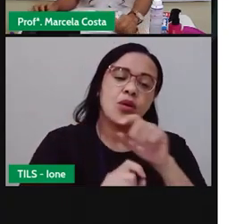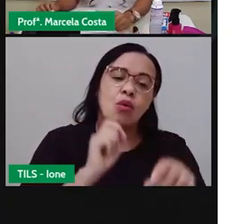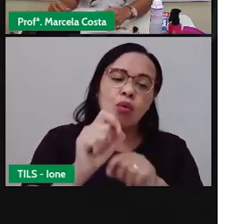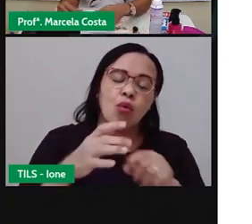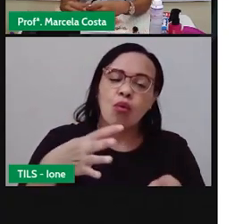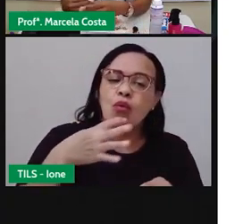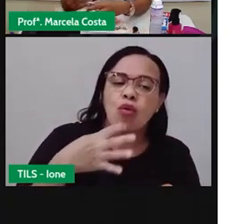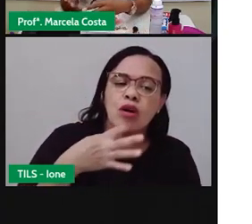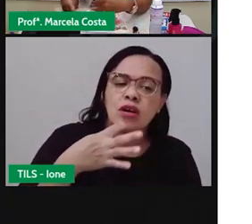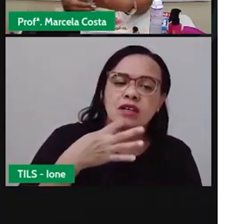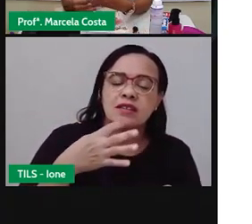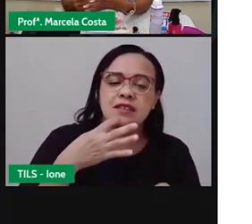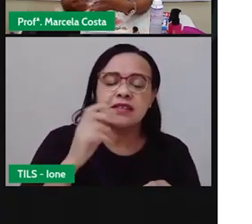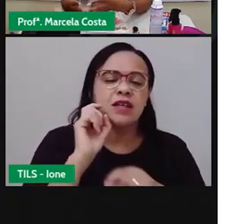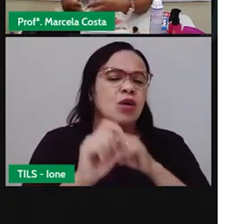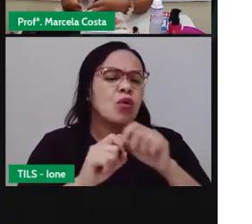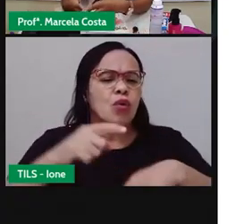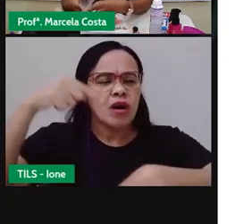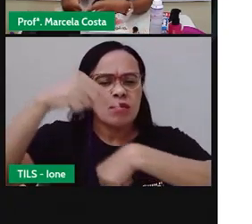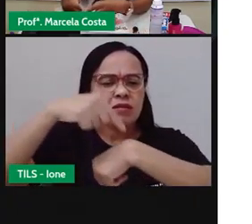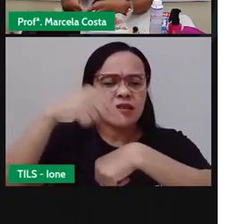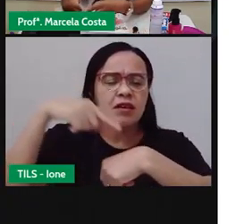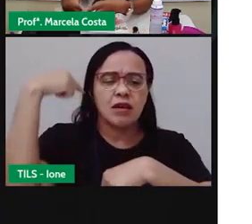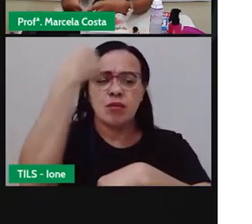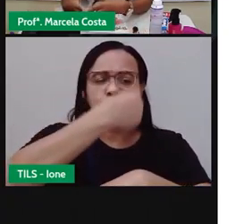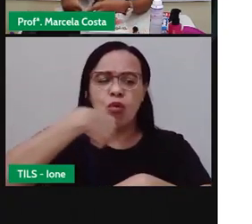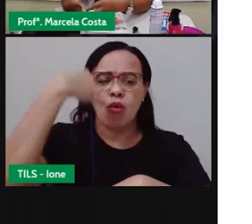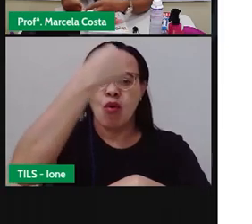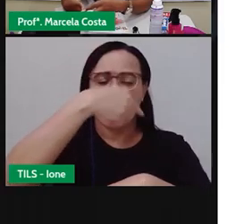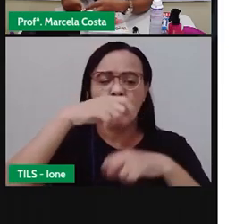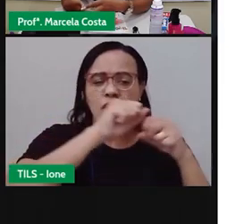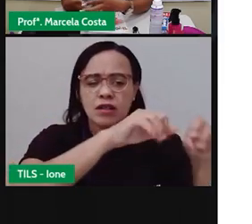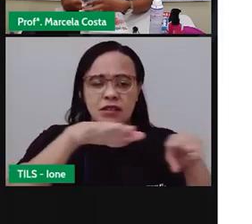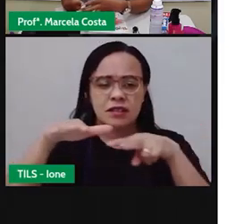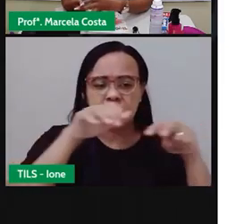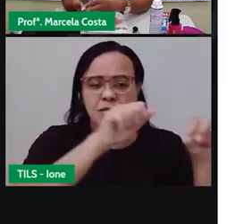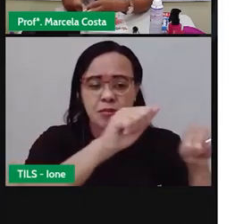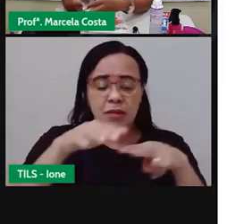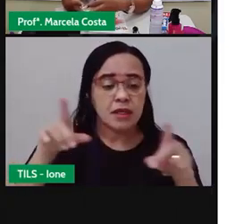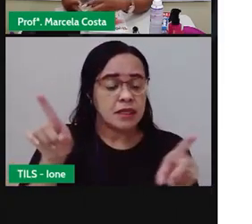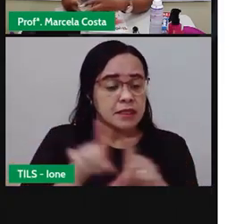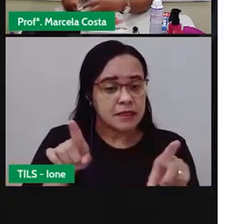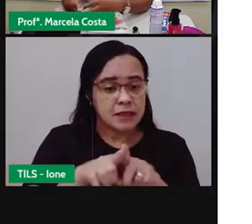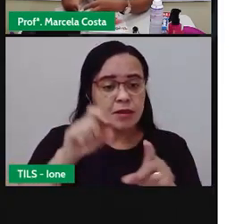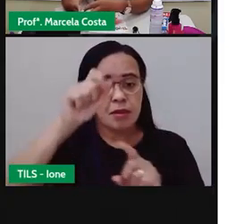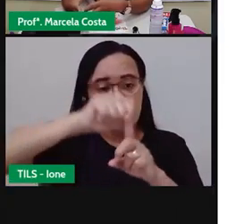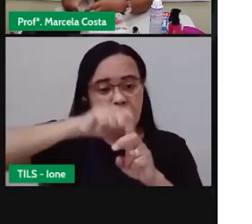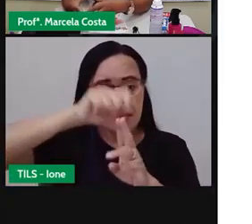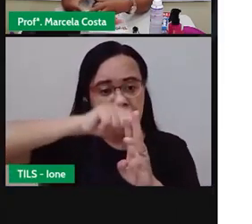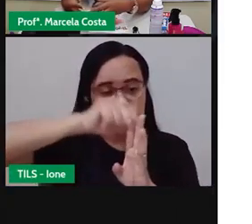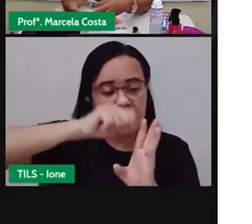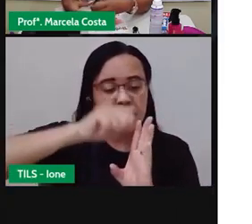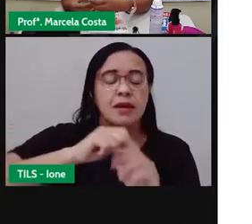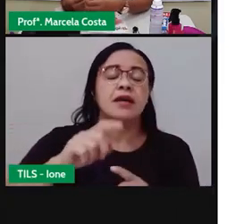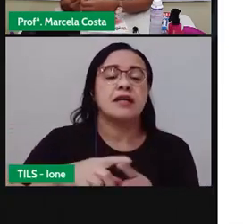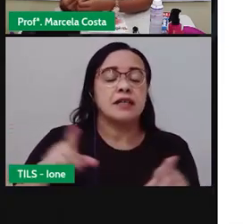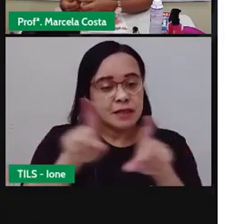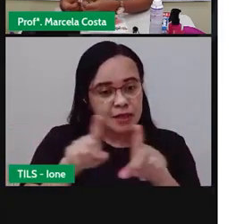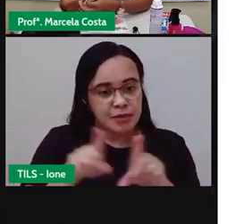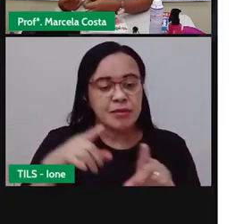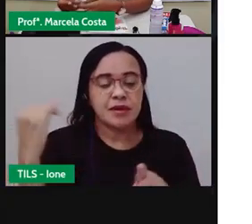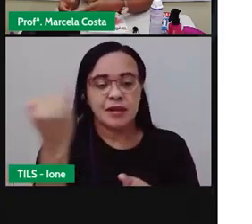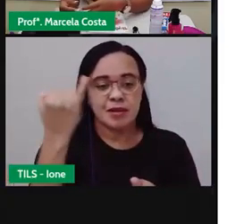como dias, semanas, meses, e também a fazer registros pessoais,